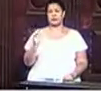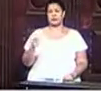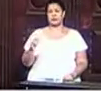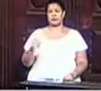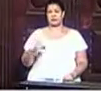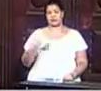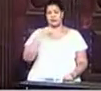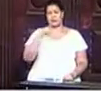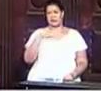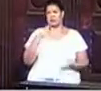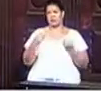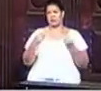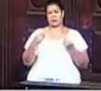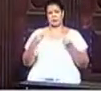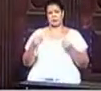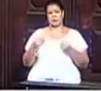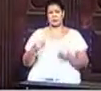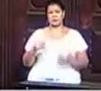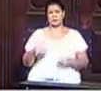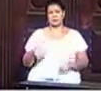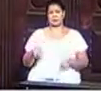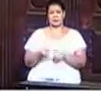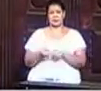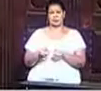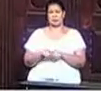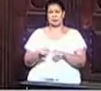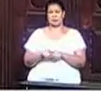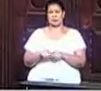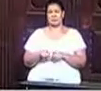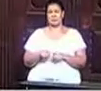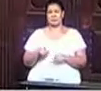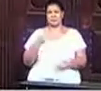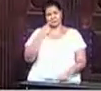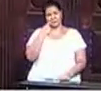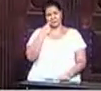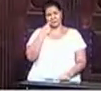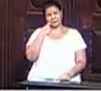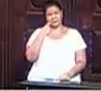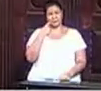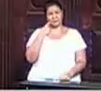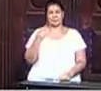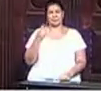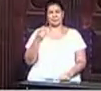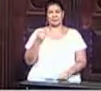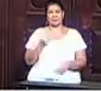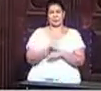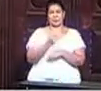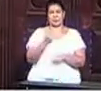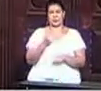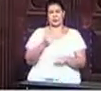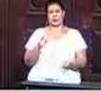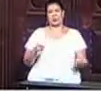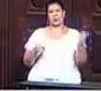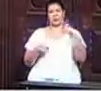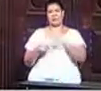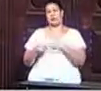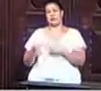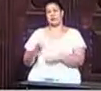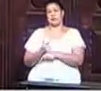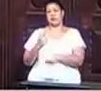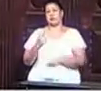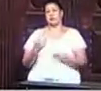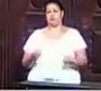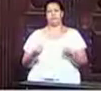um pedágio que muda de valor sexta-feira ao meio-dia até segunda-feira ao meio-dia. Portanto, isso afeta não